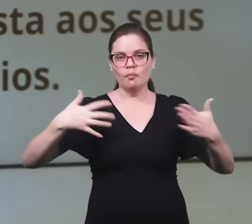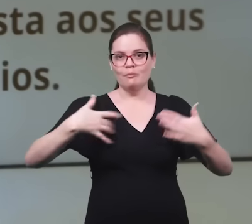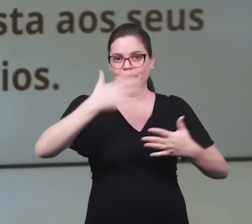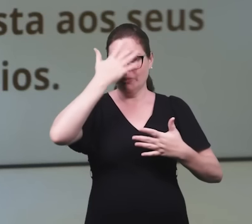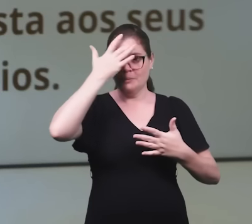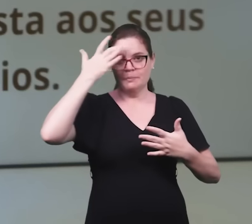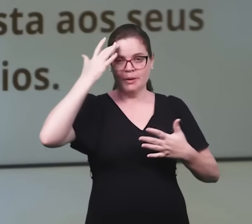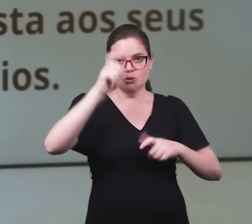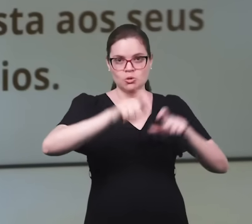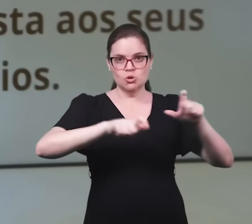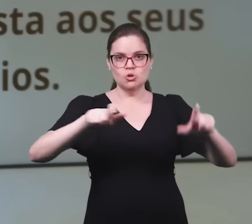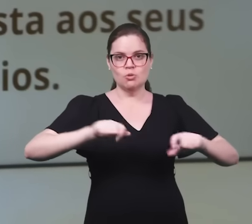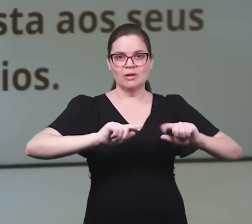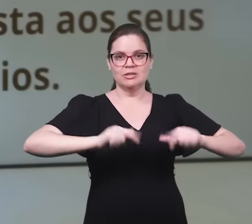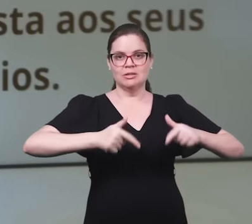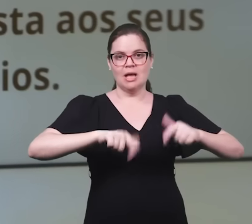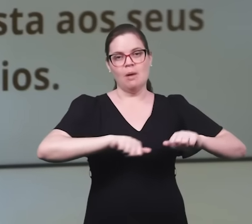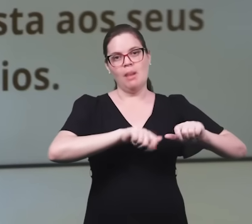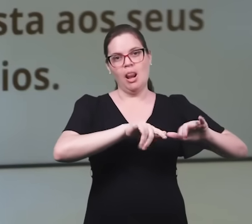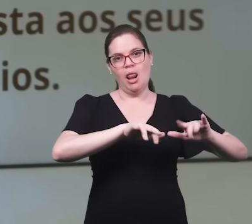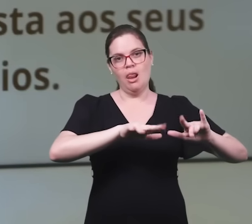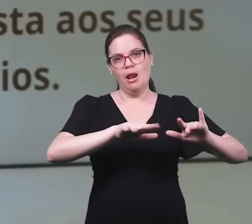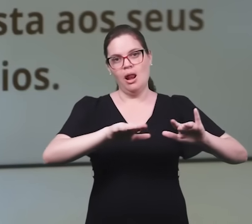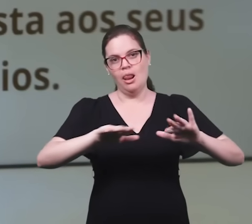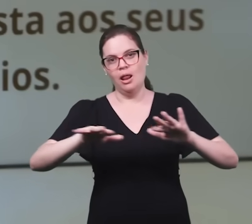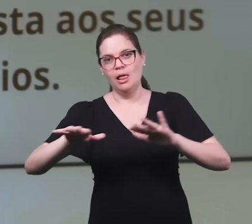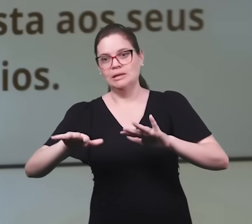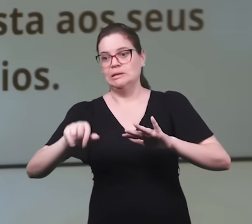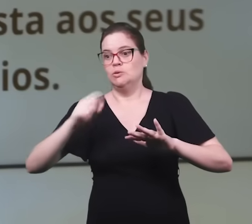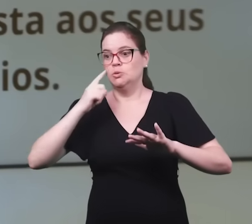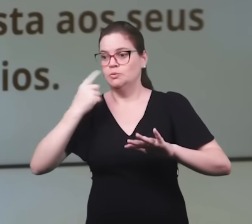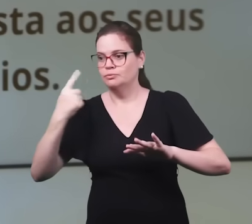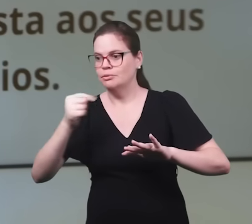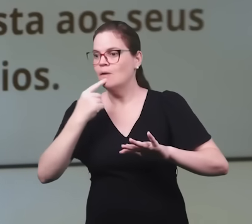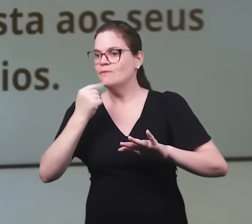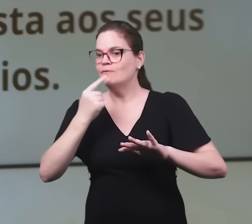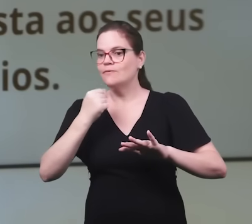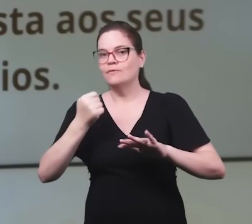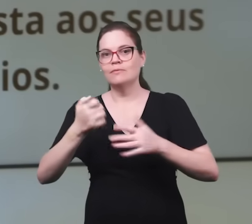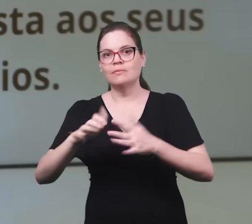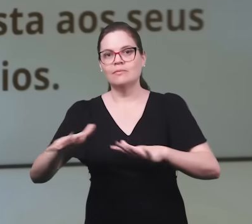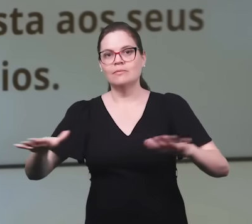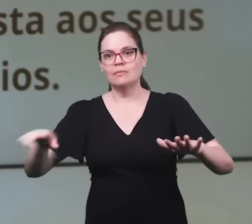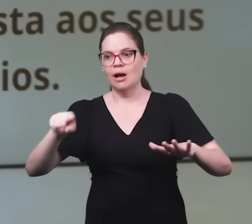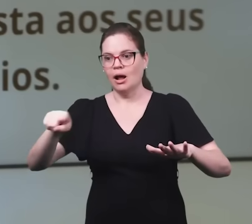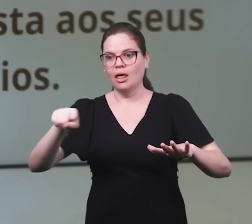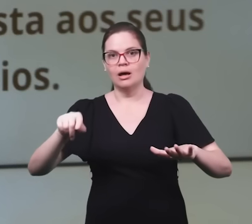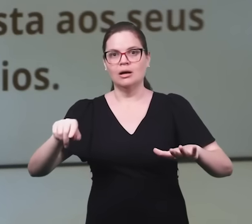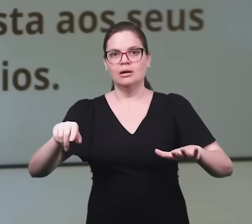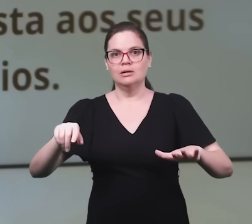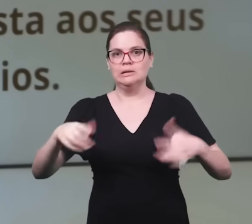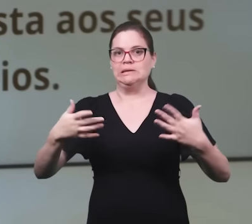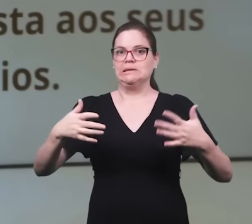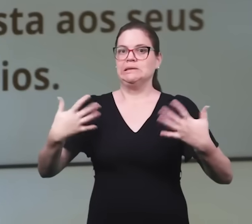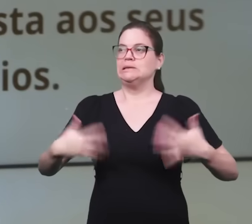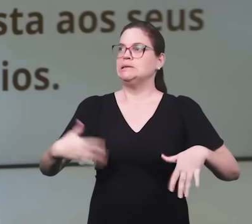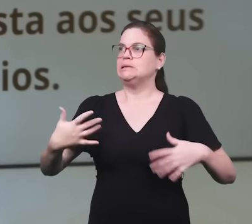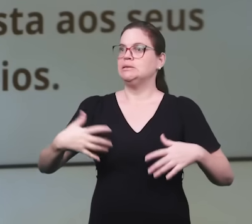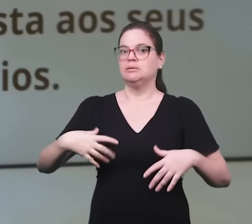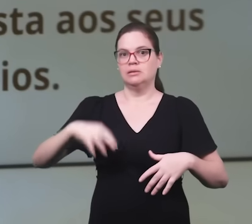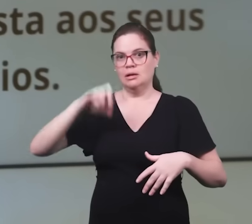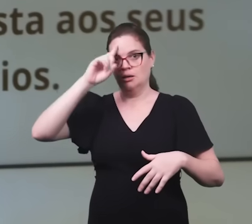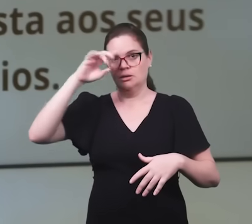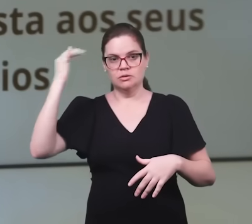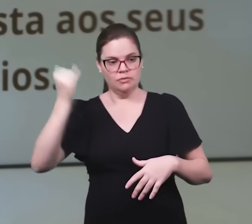saindo do Egito, diante do Mar Vermelho, o que o Senhor falou para o seu povo? Falou para Moisés, diga ao povo que